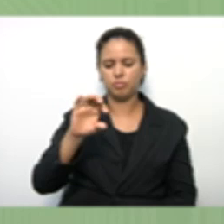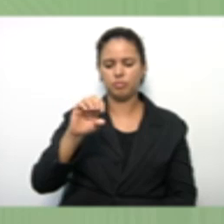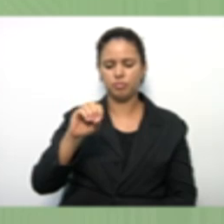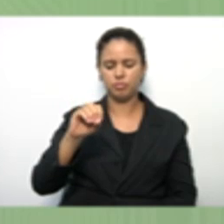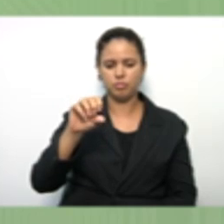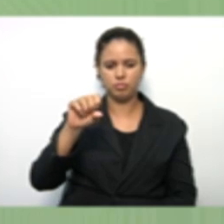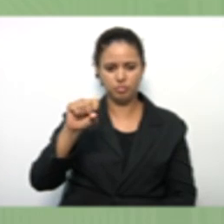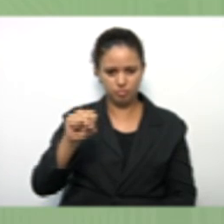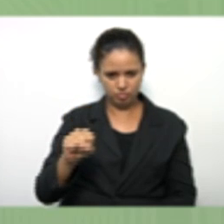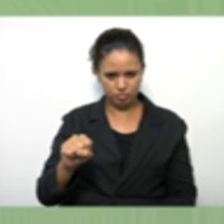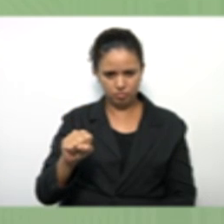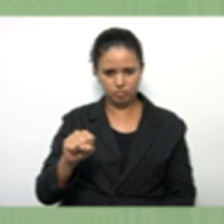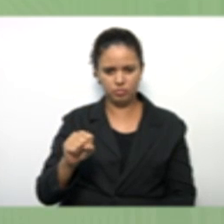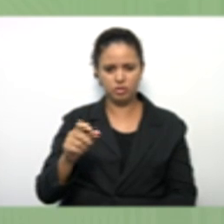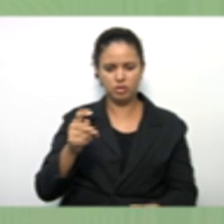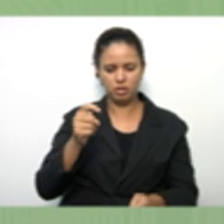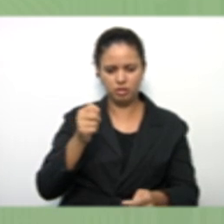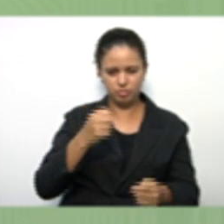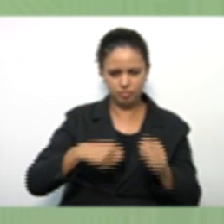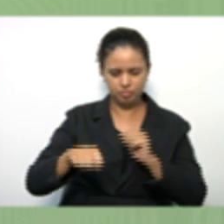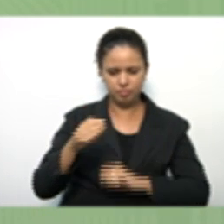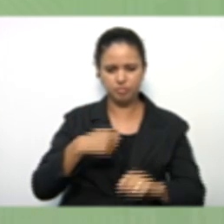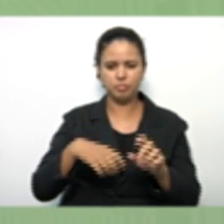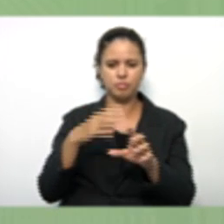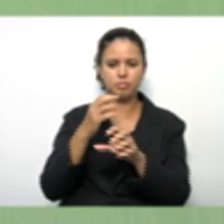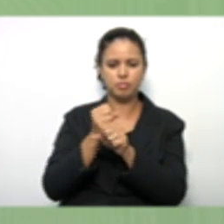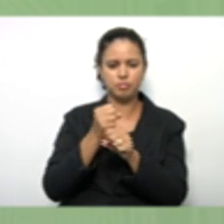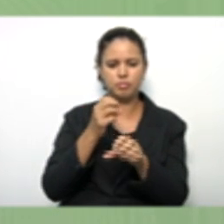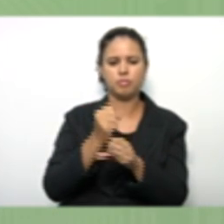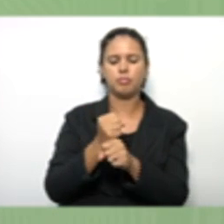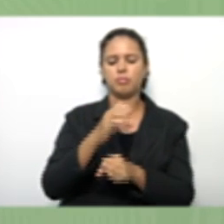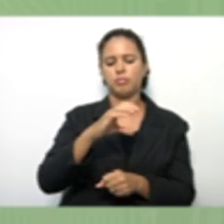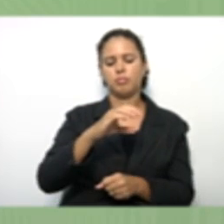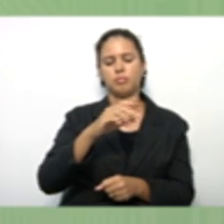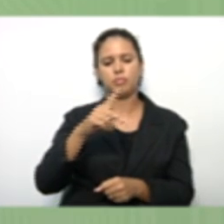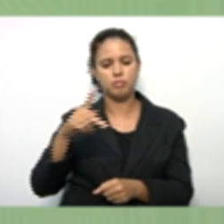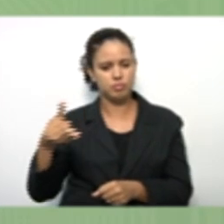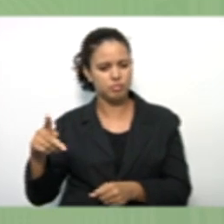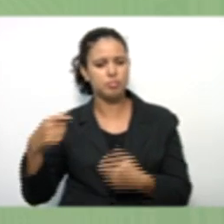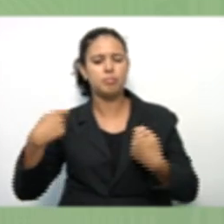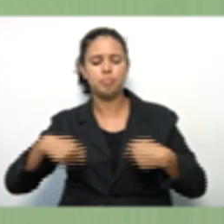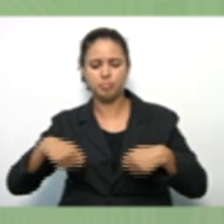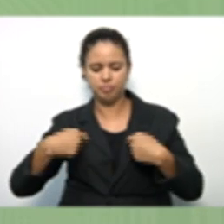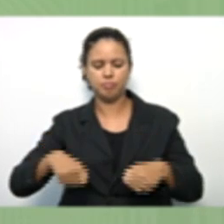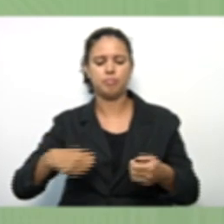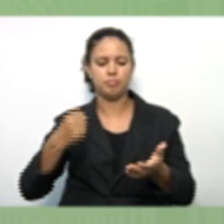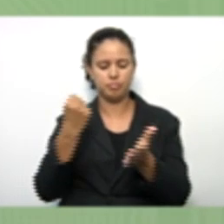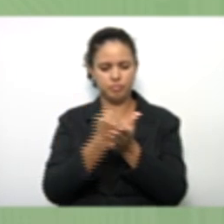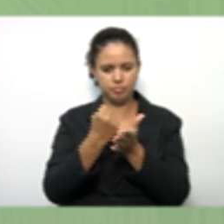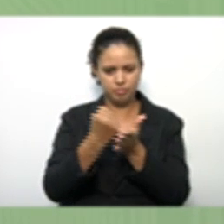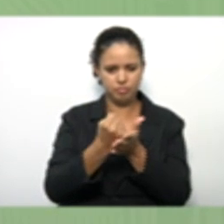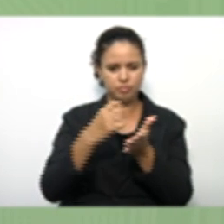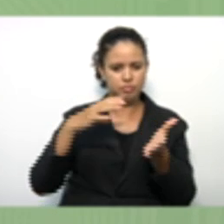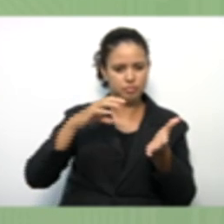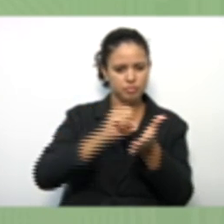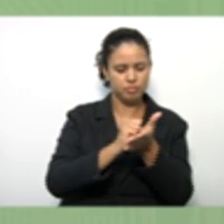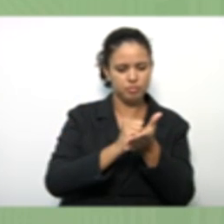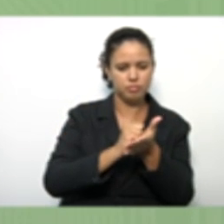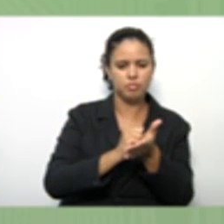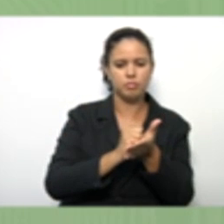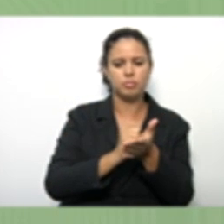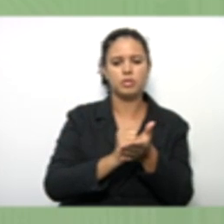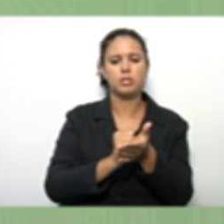fato administrativo ou contábil da cooperativa deverá ser escriturado. Para este fim, devem